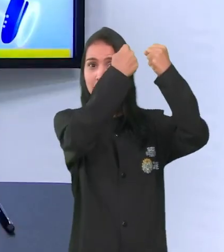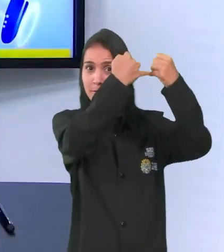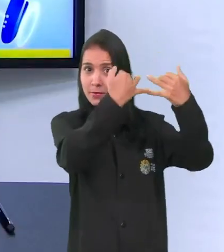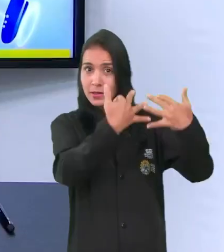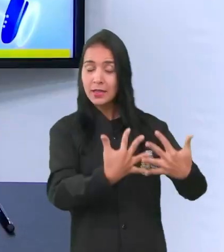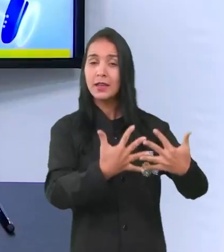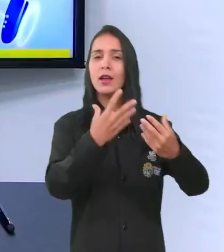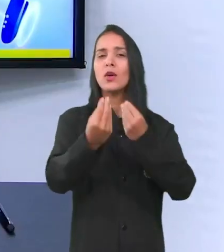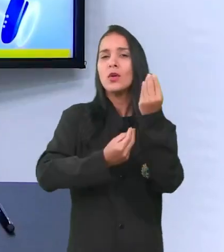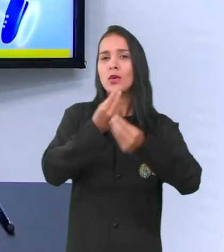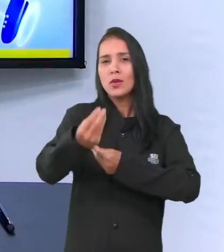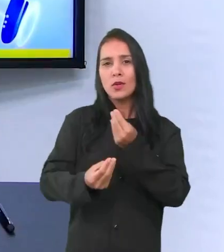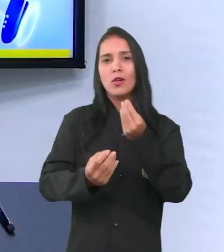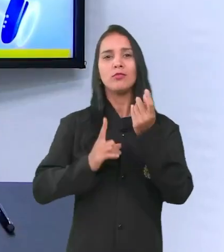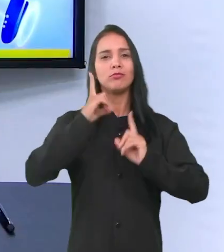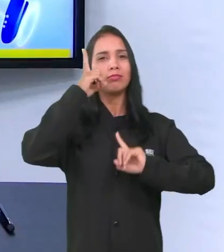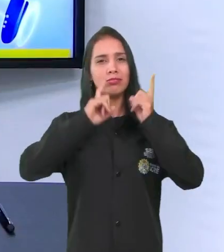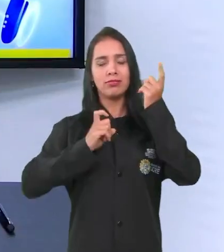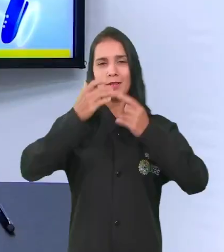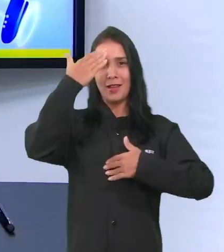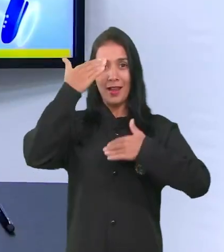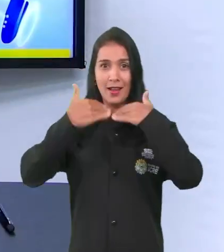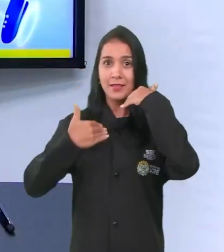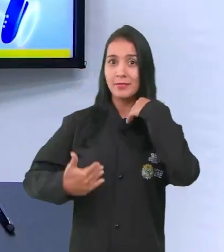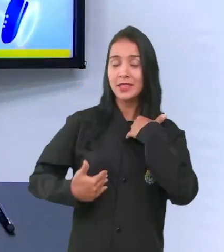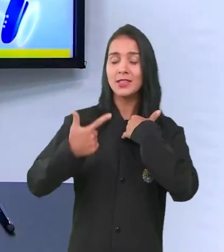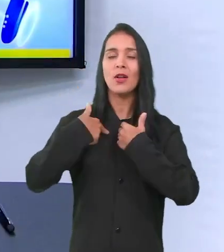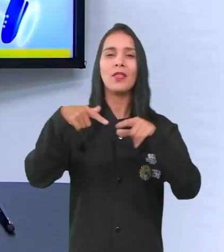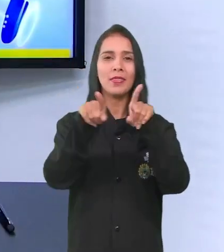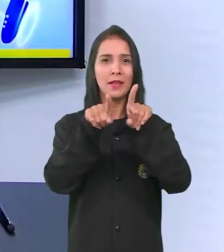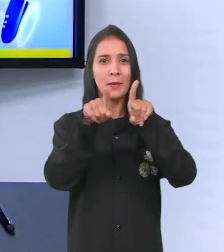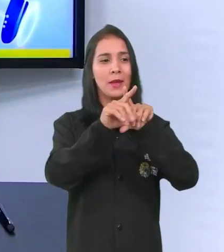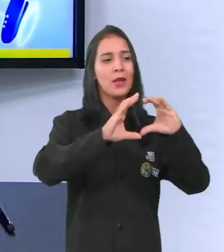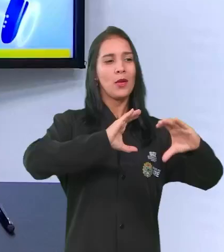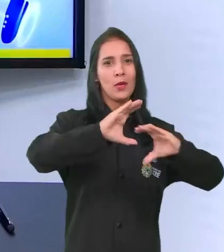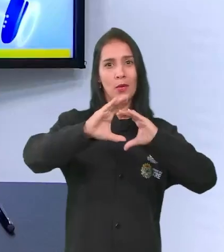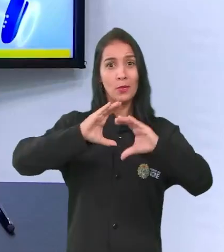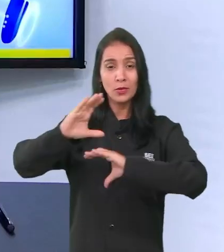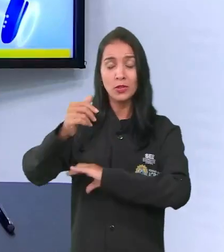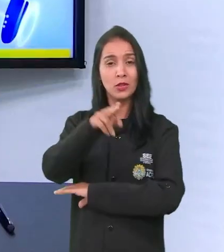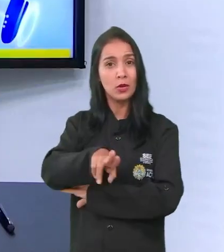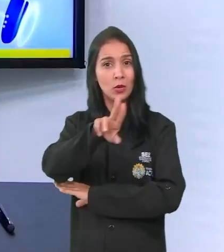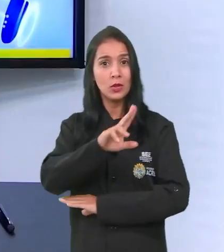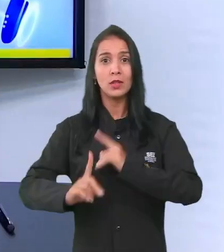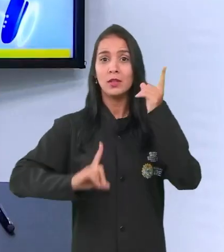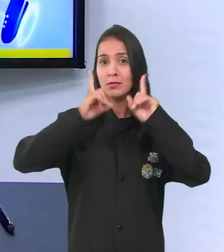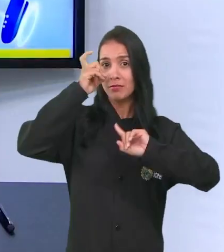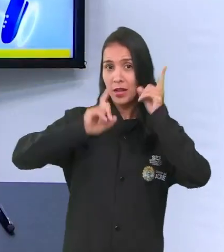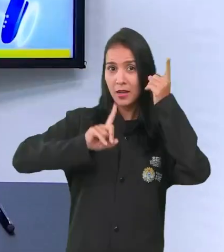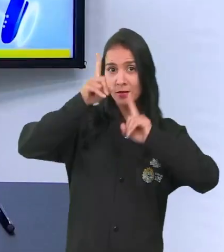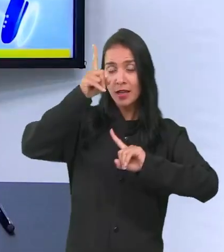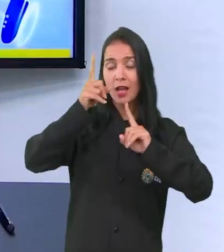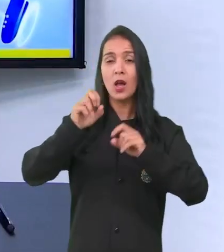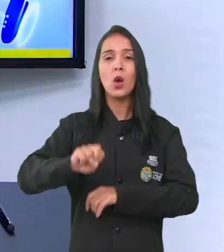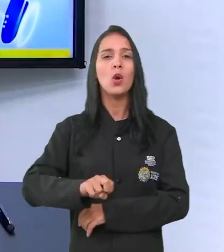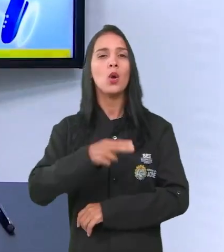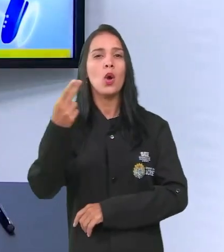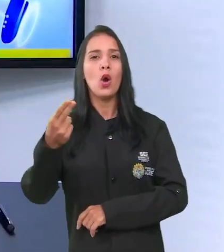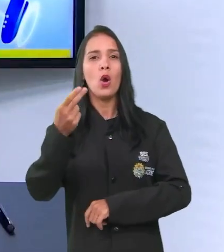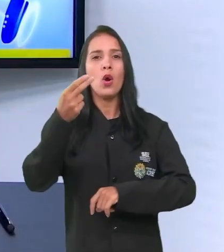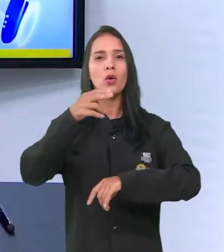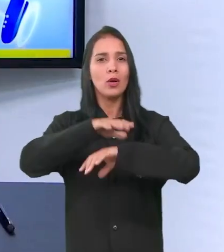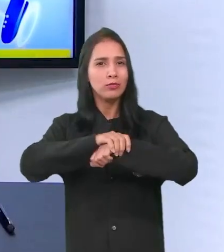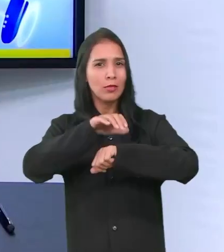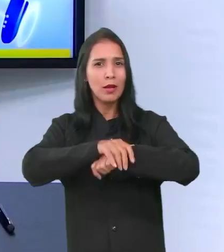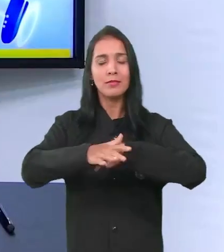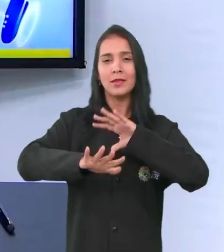corporal, ela fala através dos nossos gestos, através das nossas expressões faciais, como